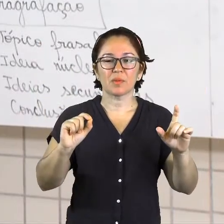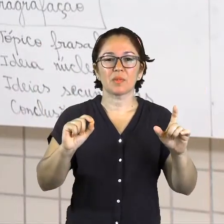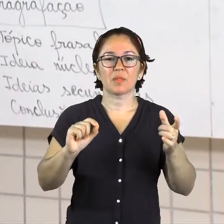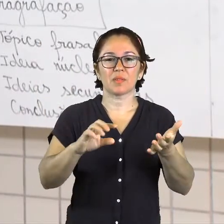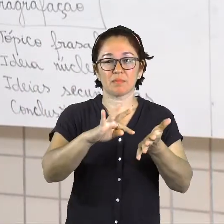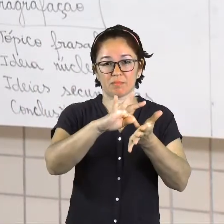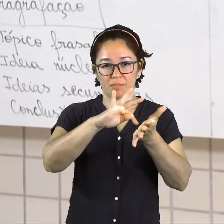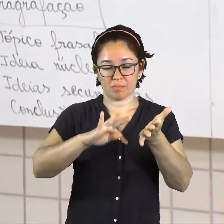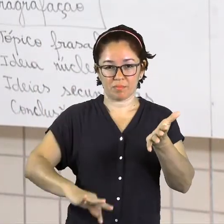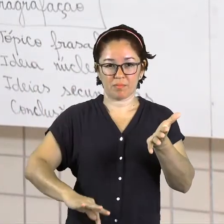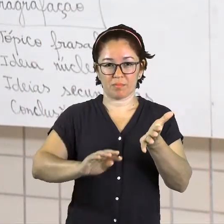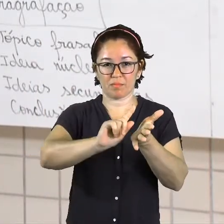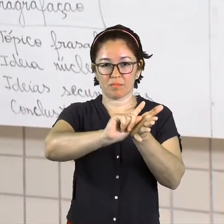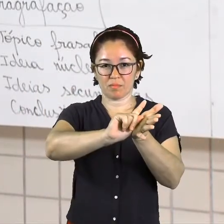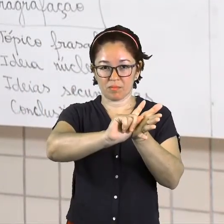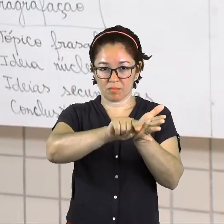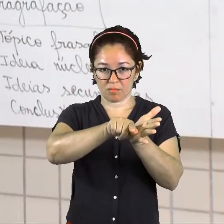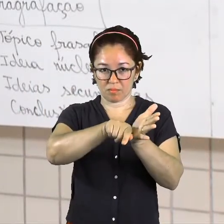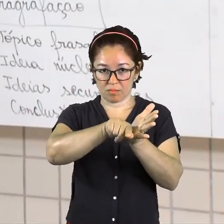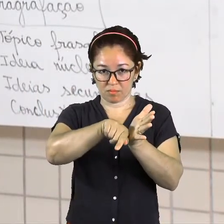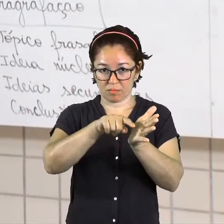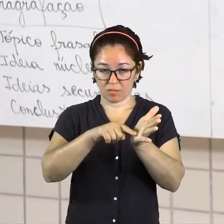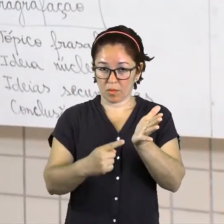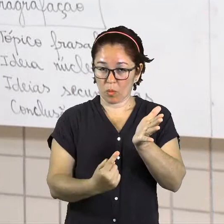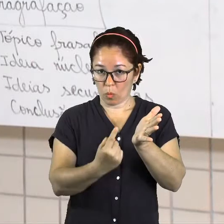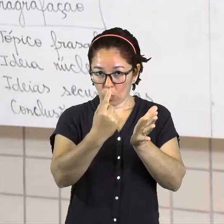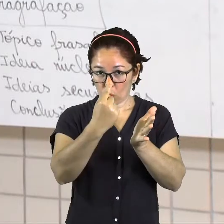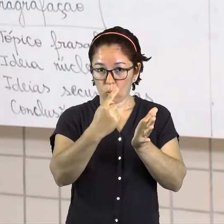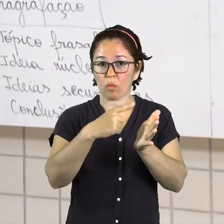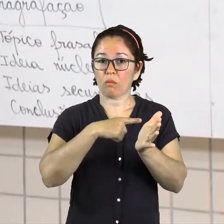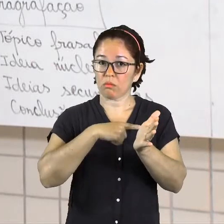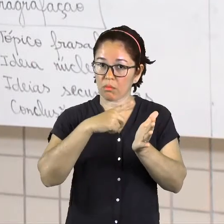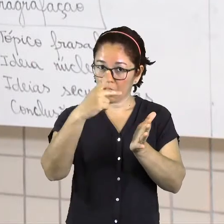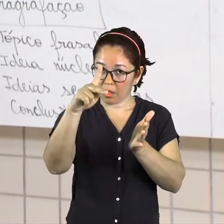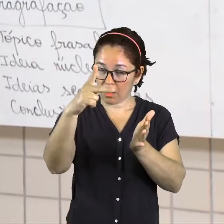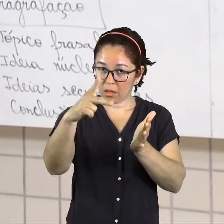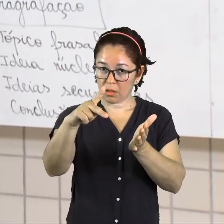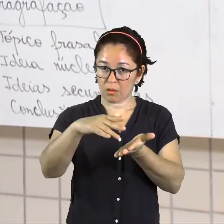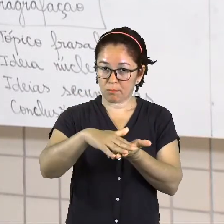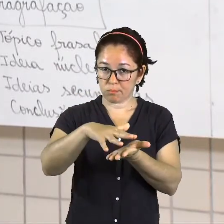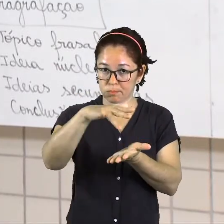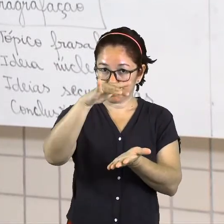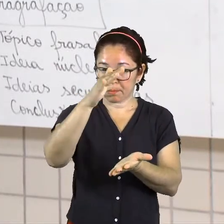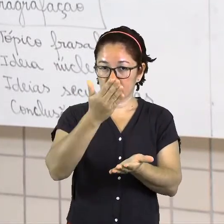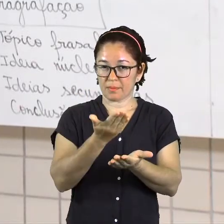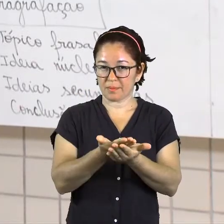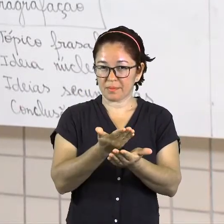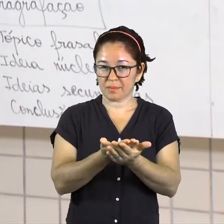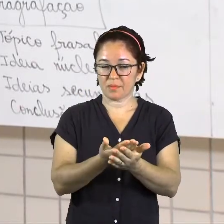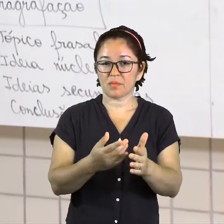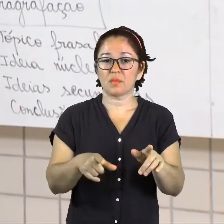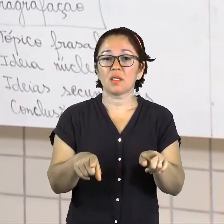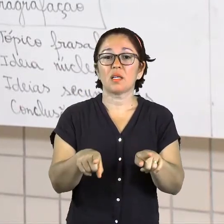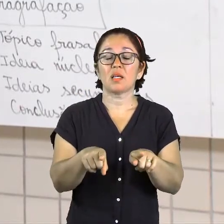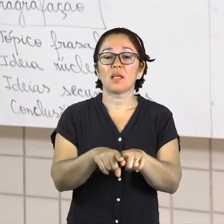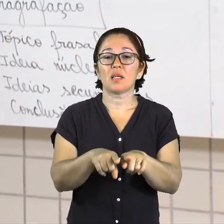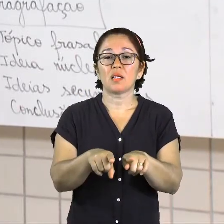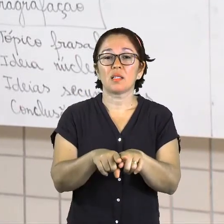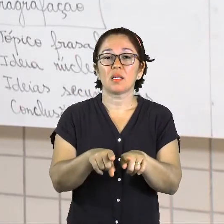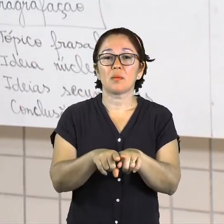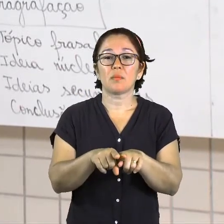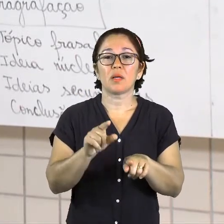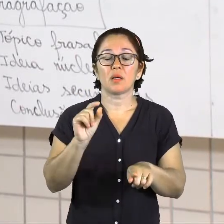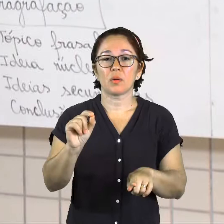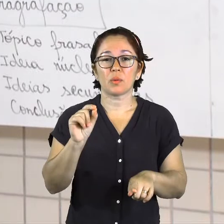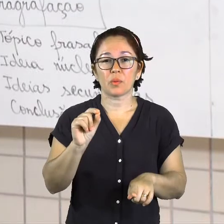no bloco de estudo de vocês, bem como um assunto que vem acompanhando todos os blocos, que é